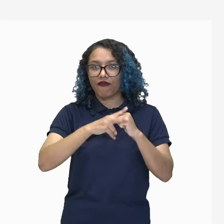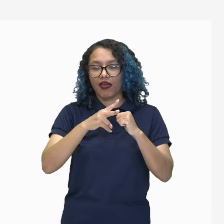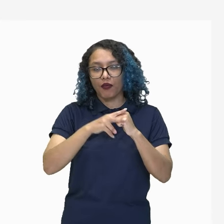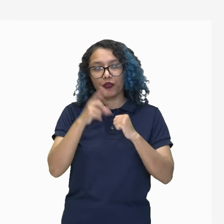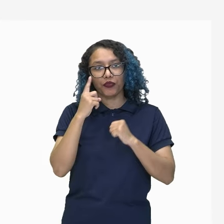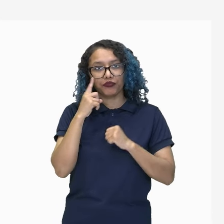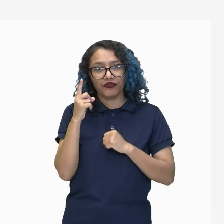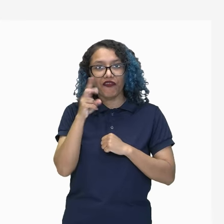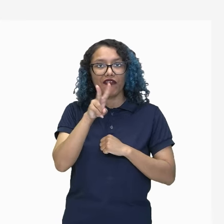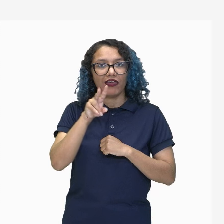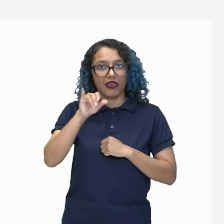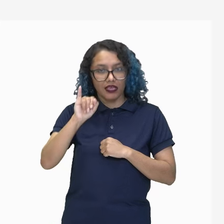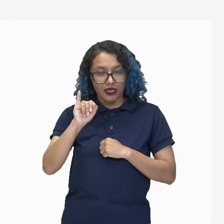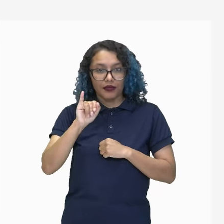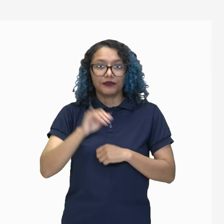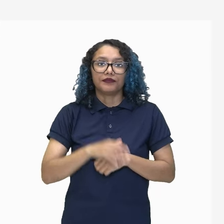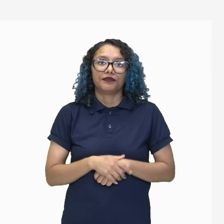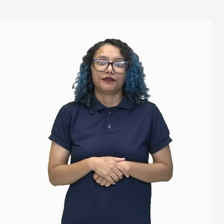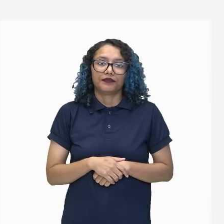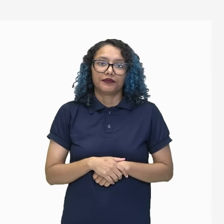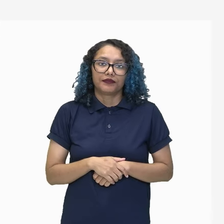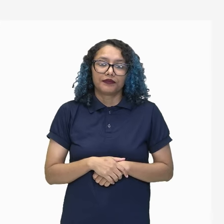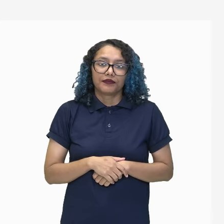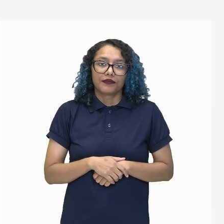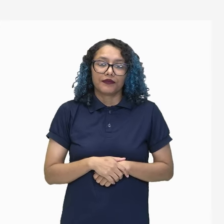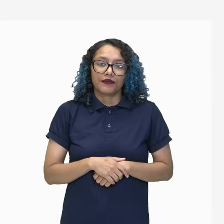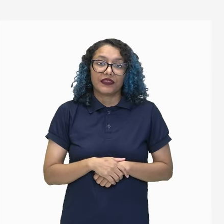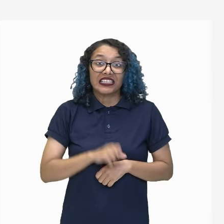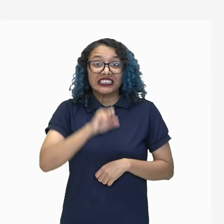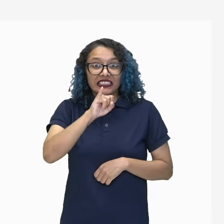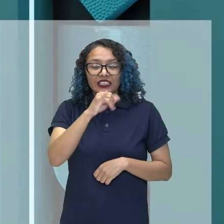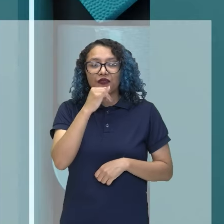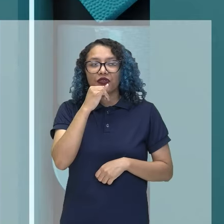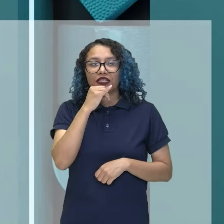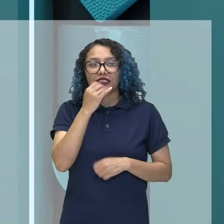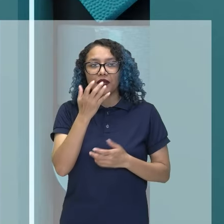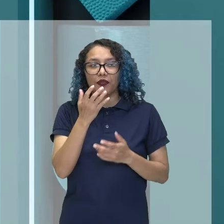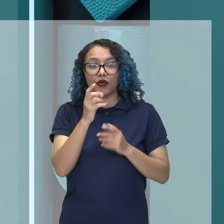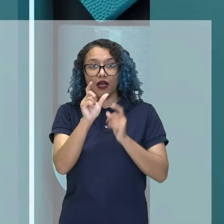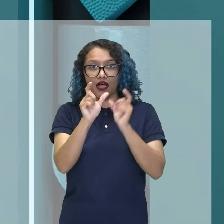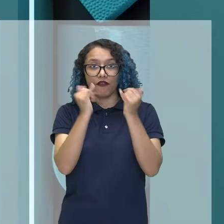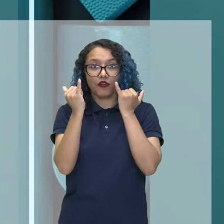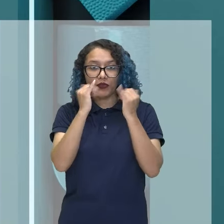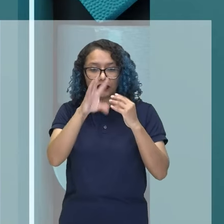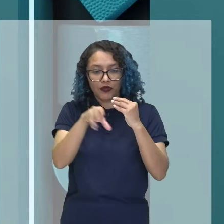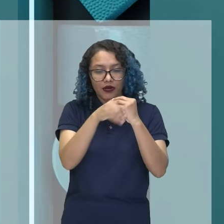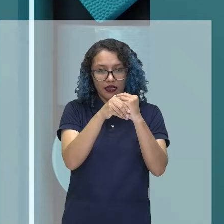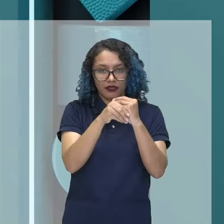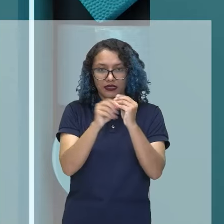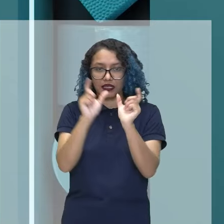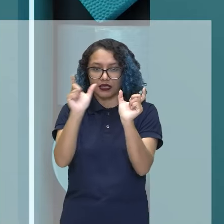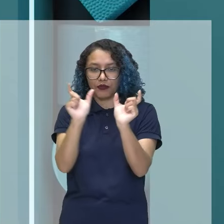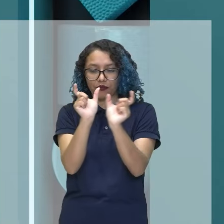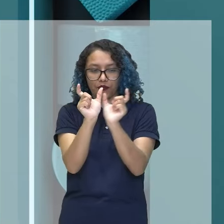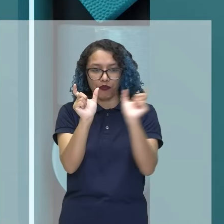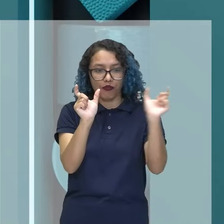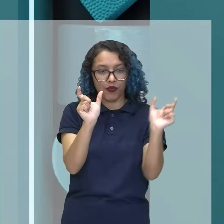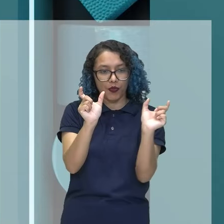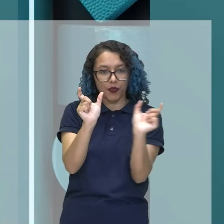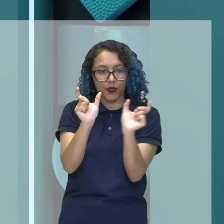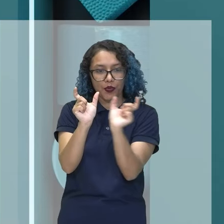E aí, qualquer informação que você acrescente quando do uso desses verbos, serão